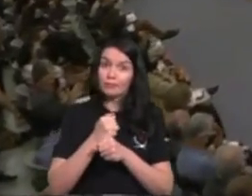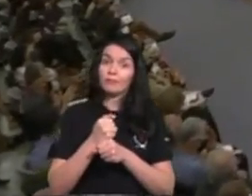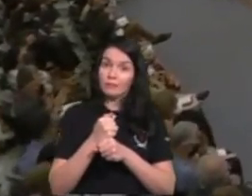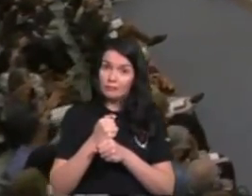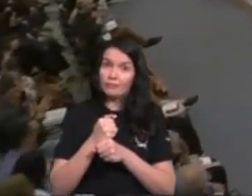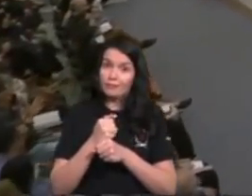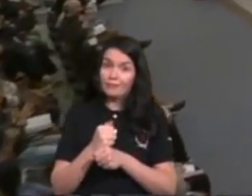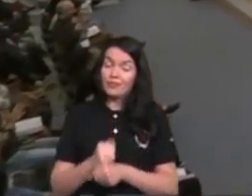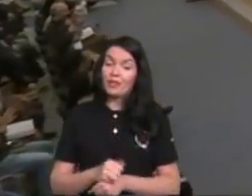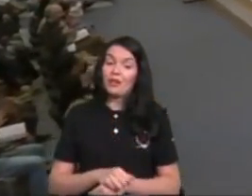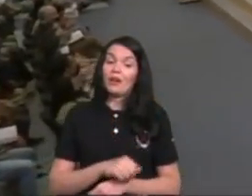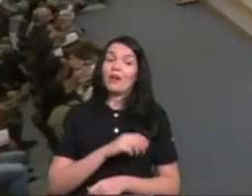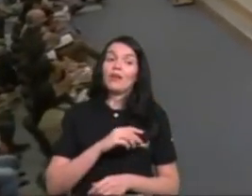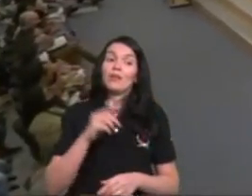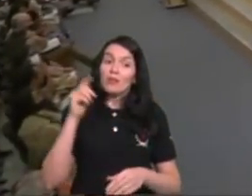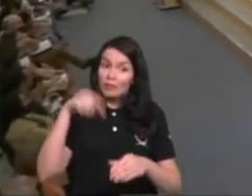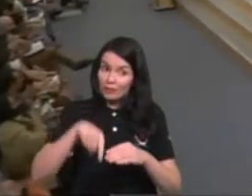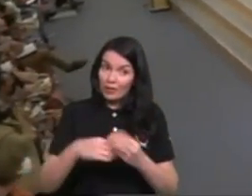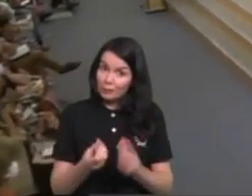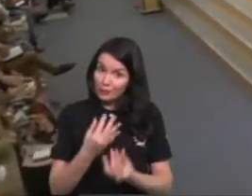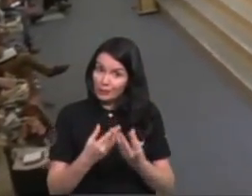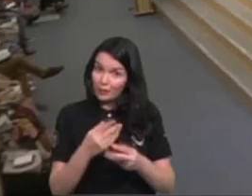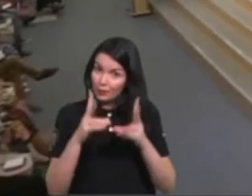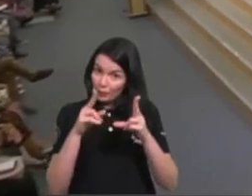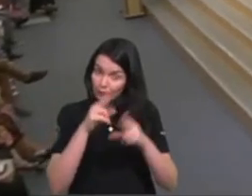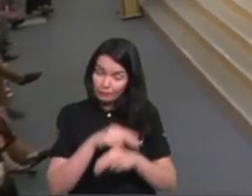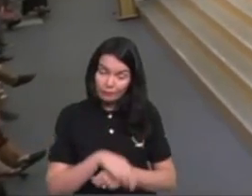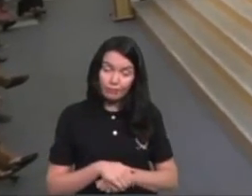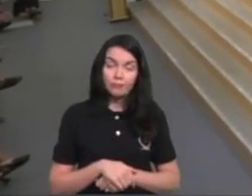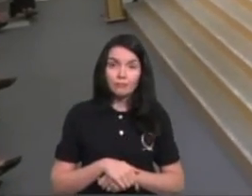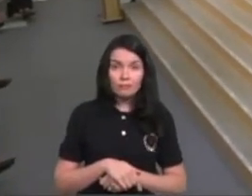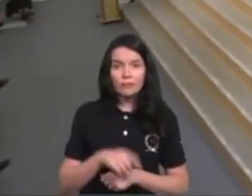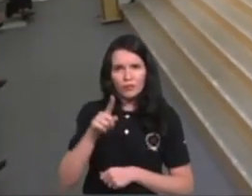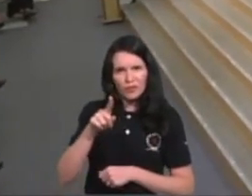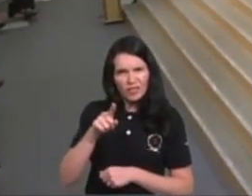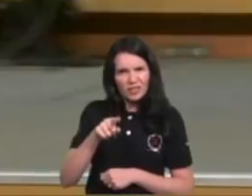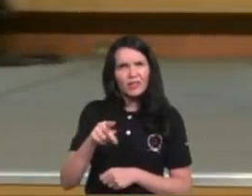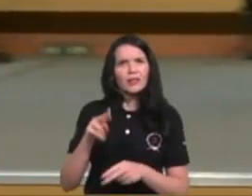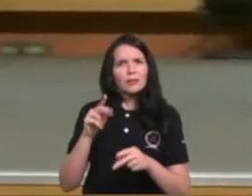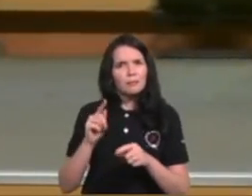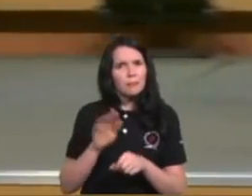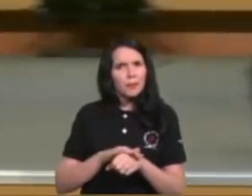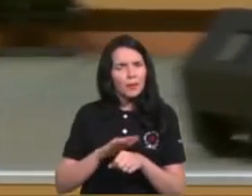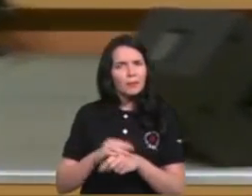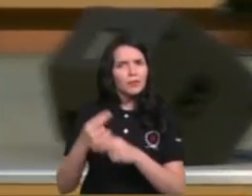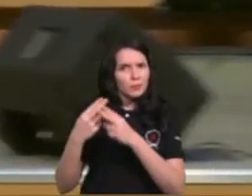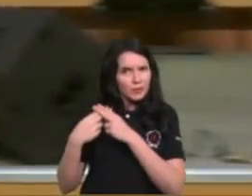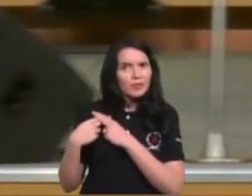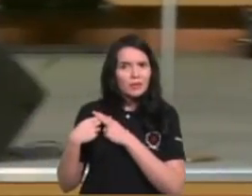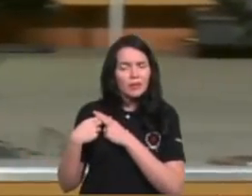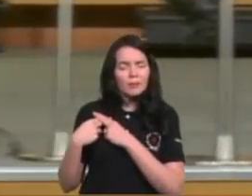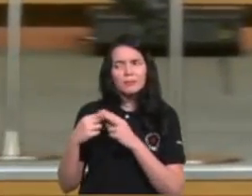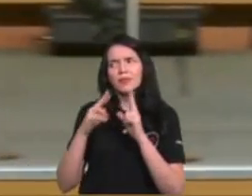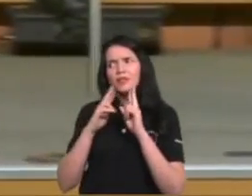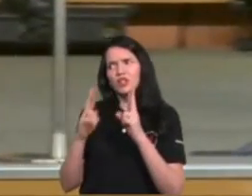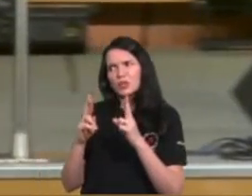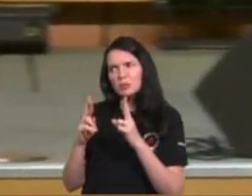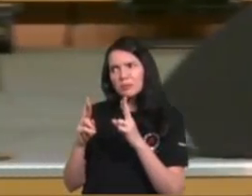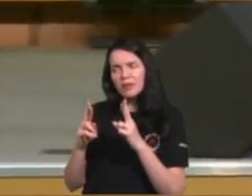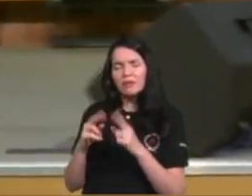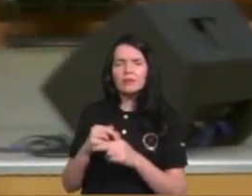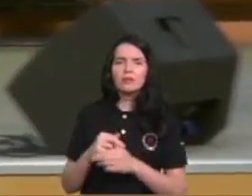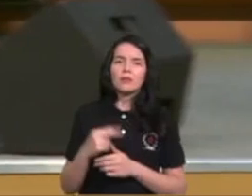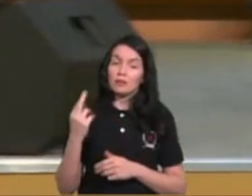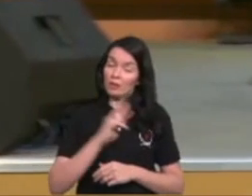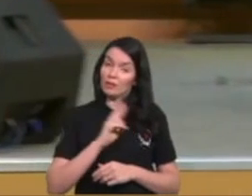vai para o inferno do mesmo jeito é porque você quer responsável com todo respeito alguém aqui não tô debochando da